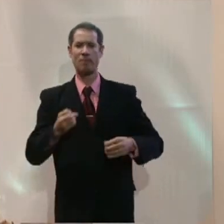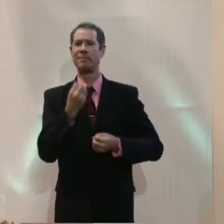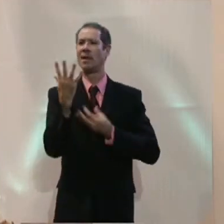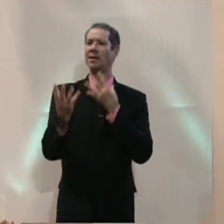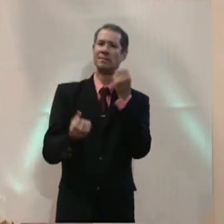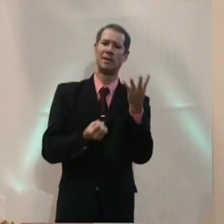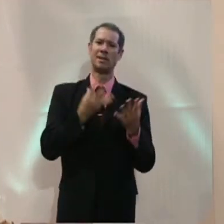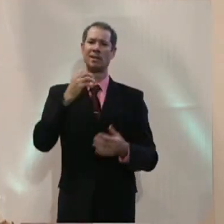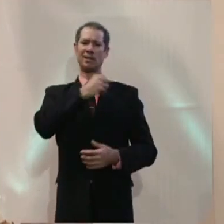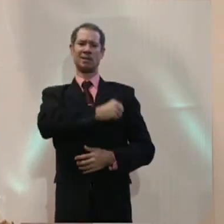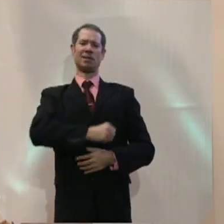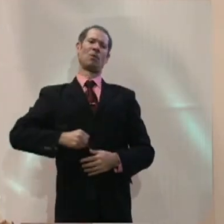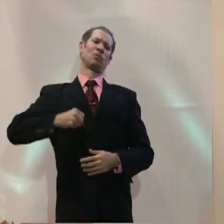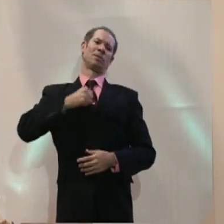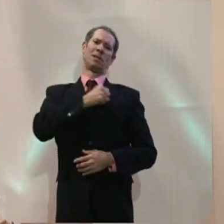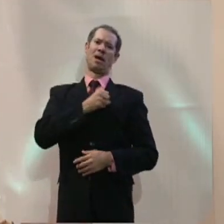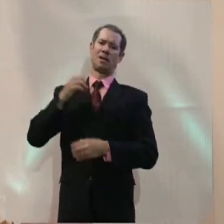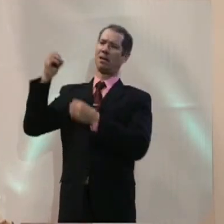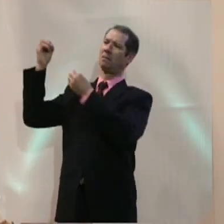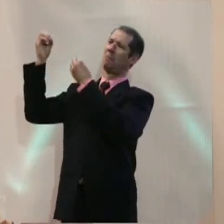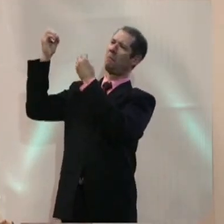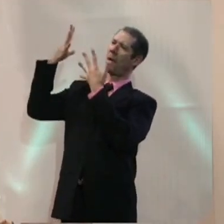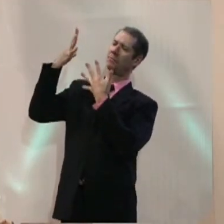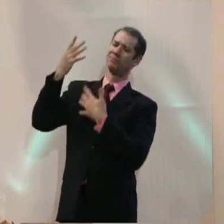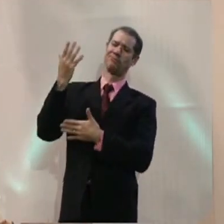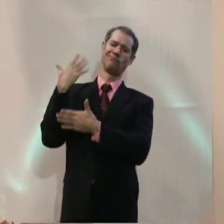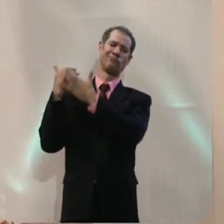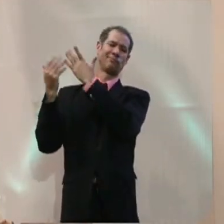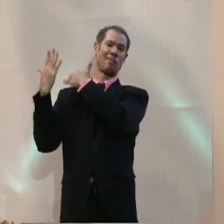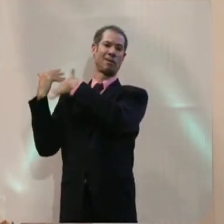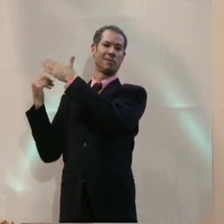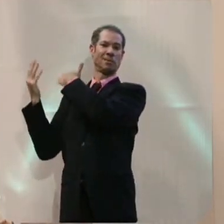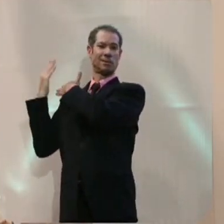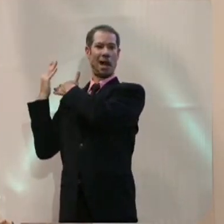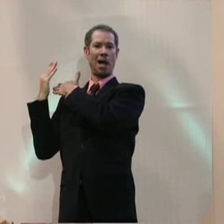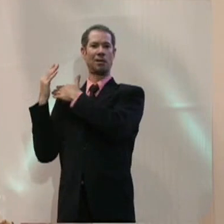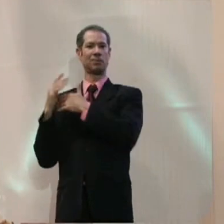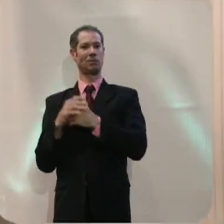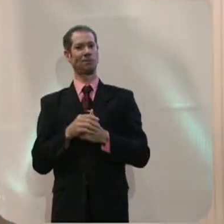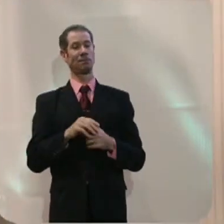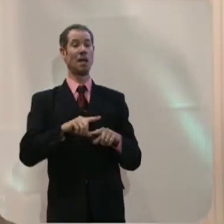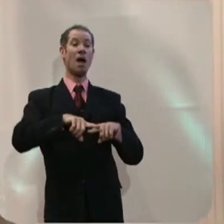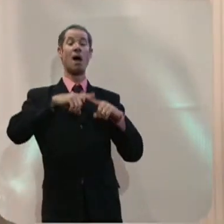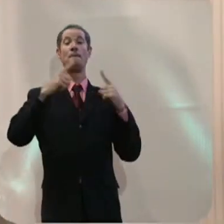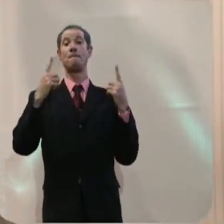expressando, saudade das bênçãos do passado. Mas o que